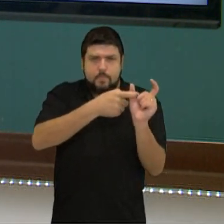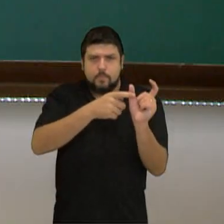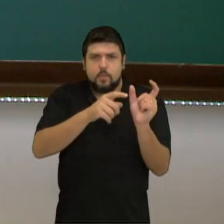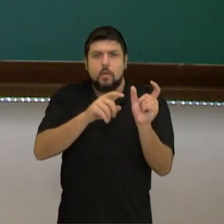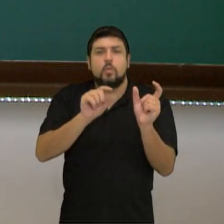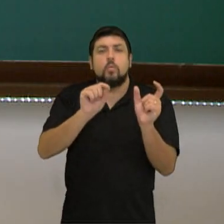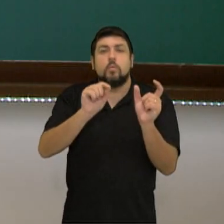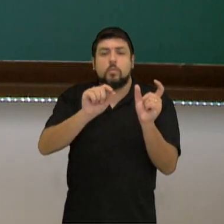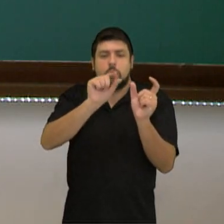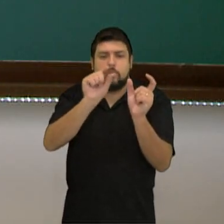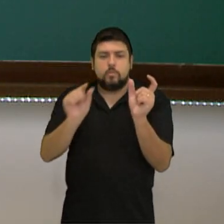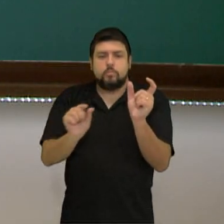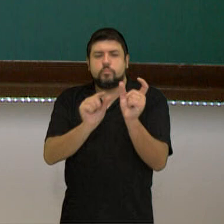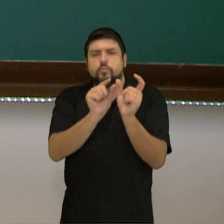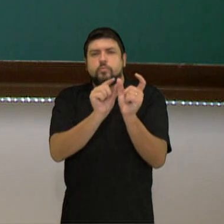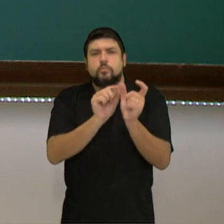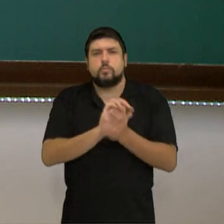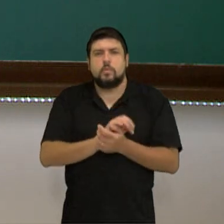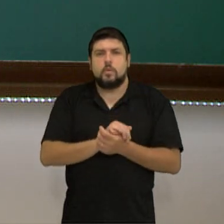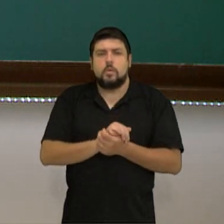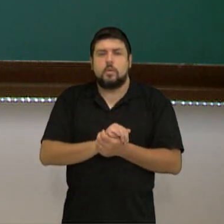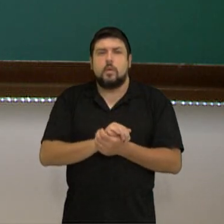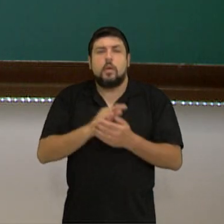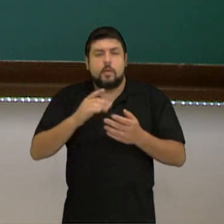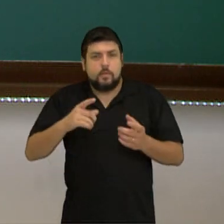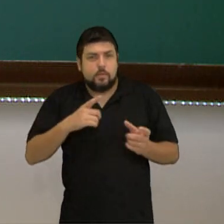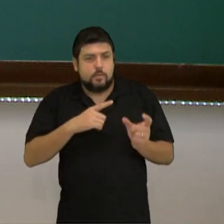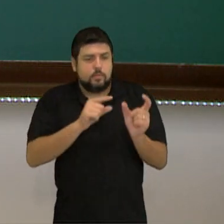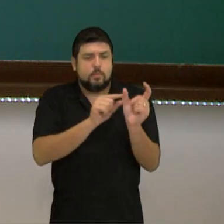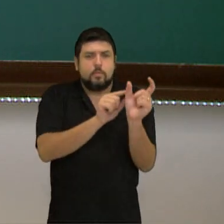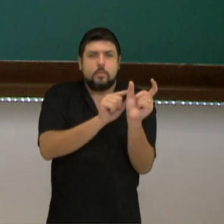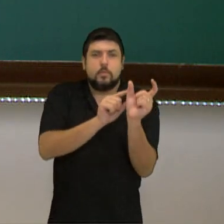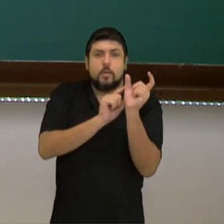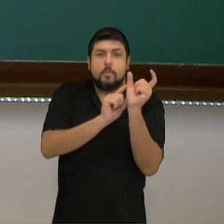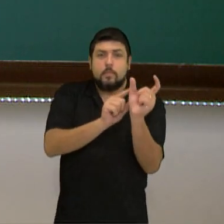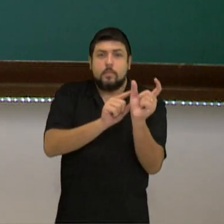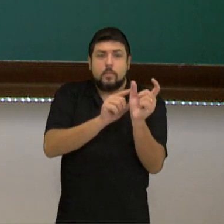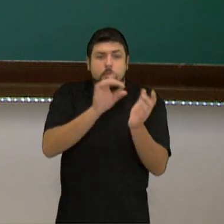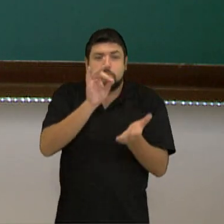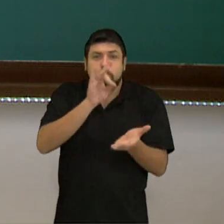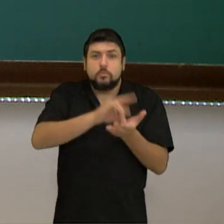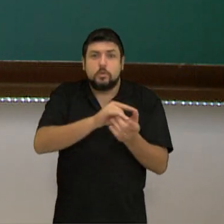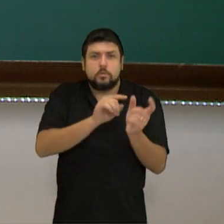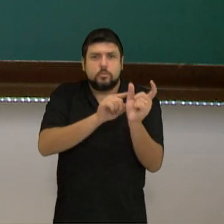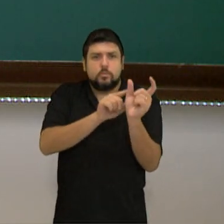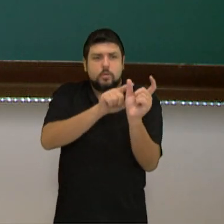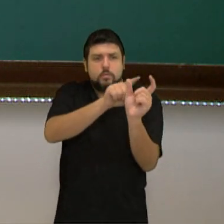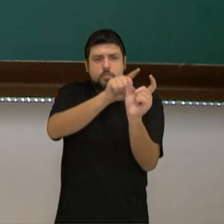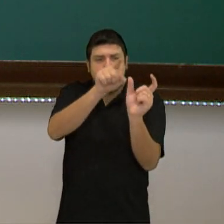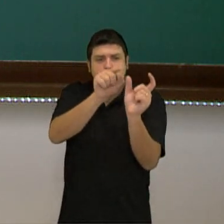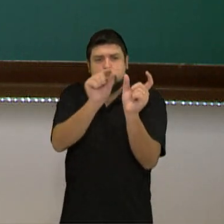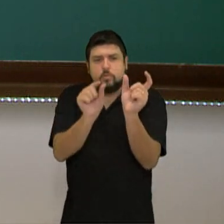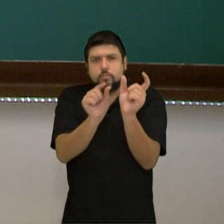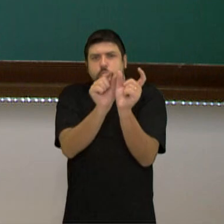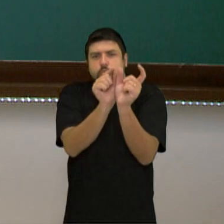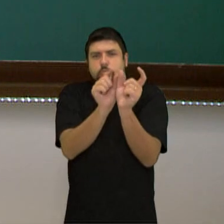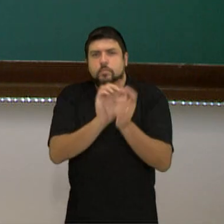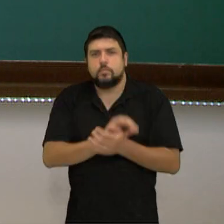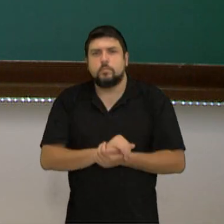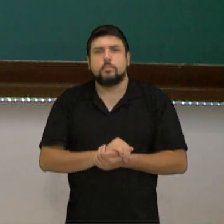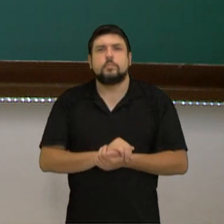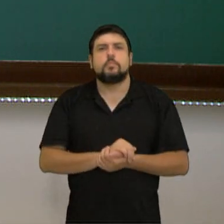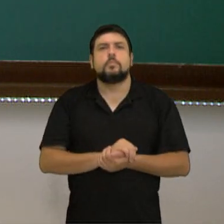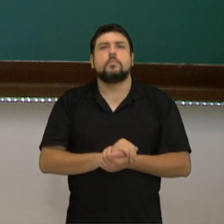é a diferença? No sufixo, você vai pegar uma determinada partícula e você vai encaixar no final, depois dela,